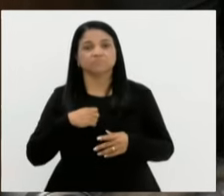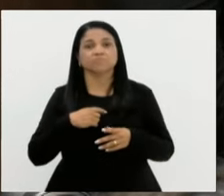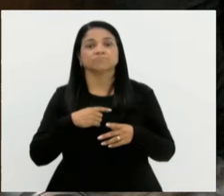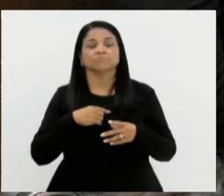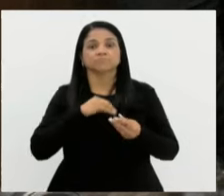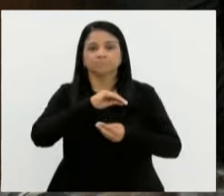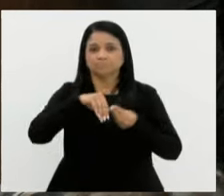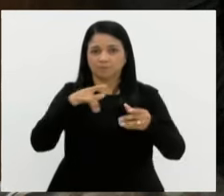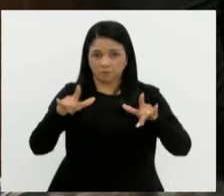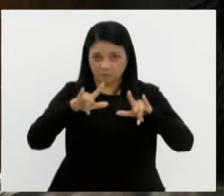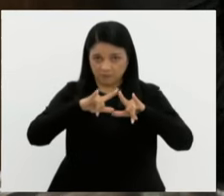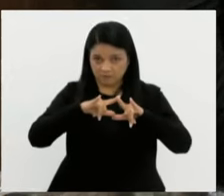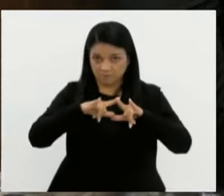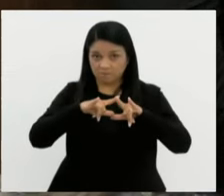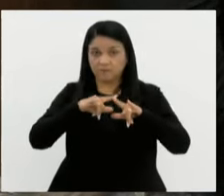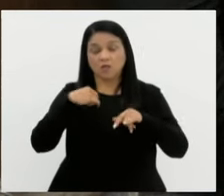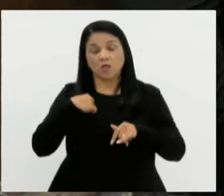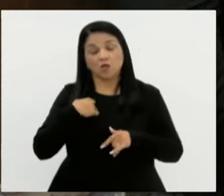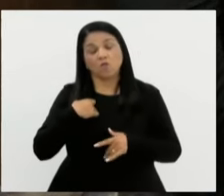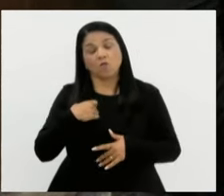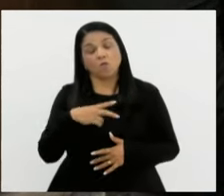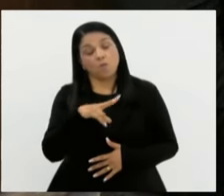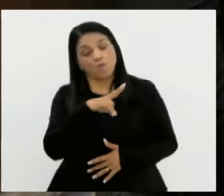muito particularmente pela imprensa.